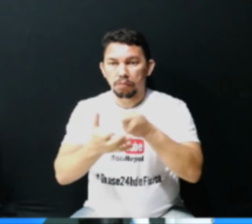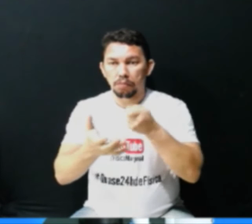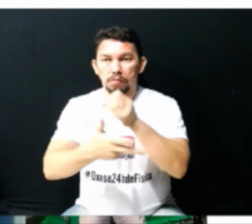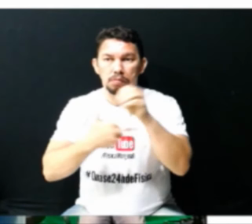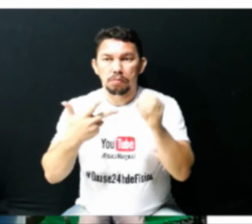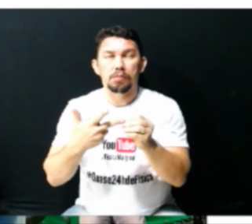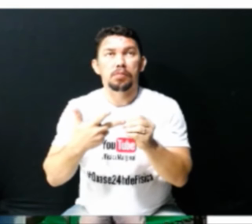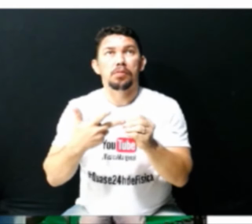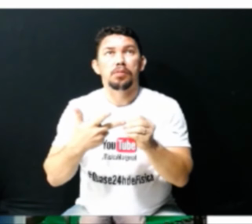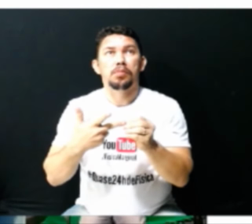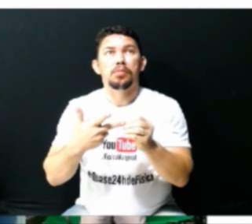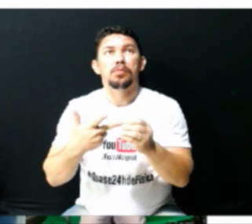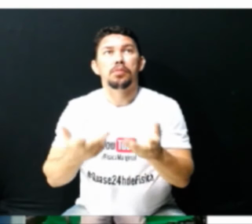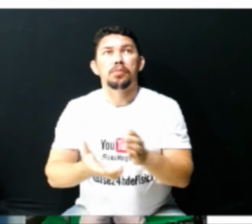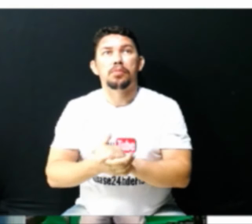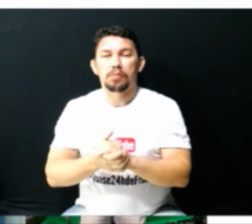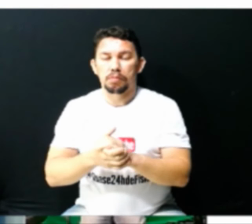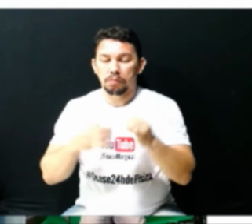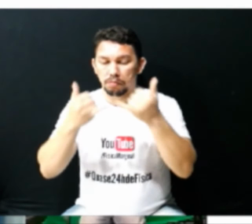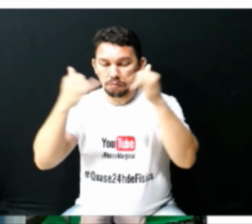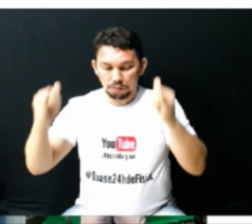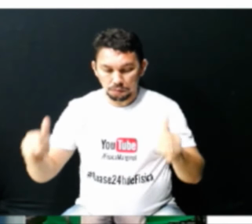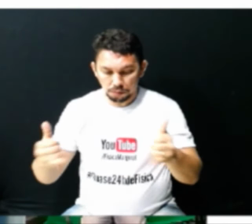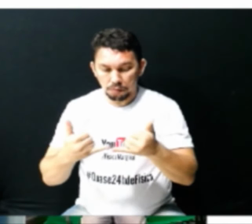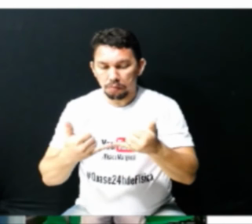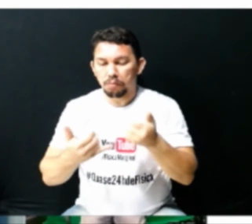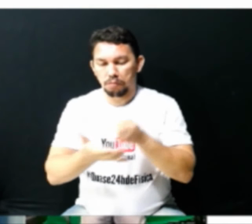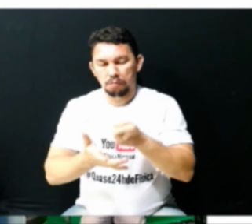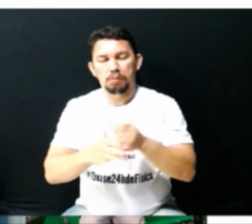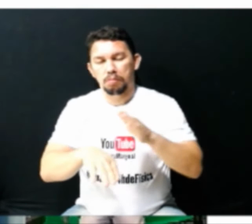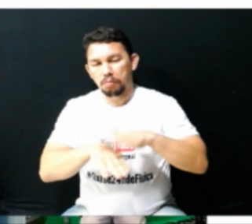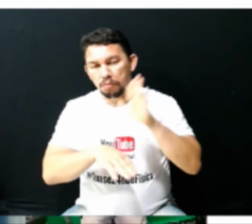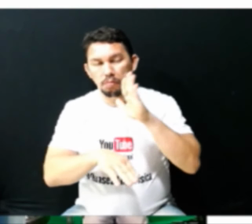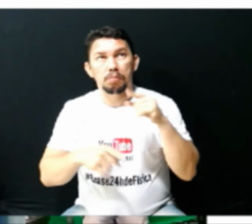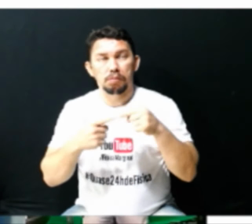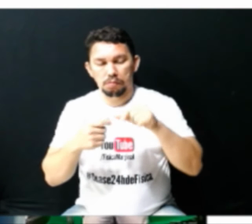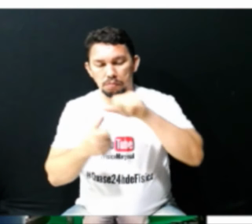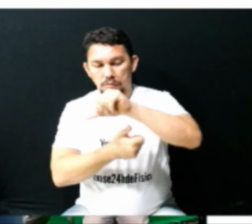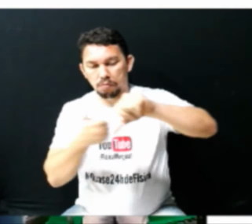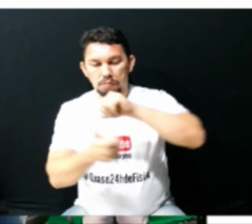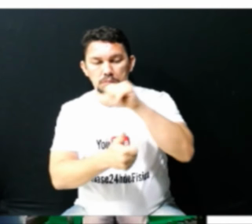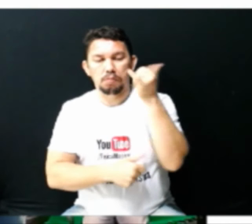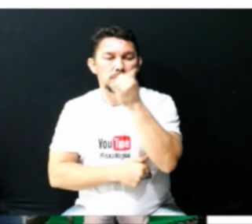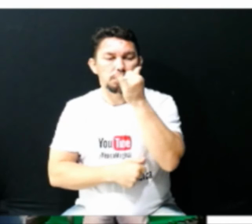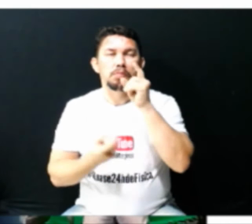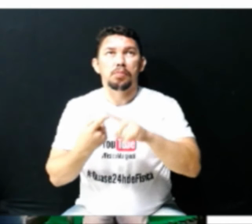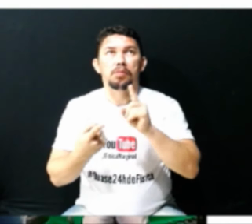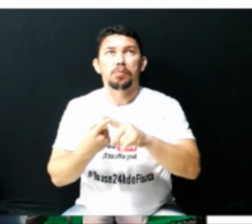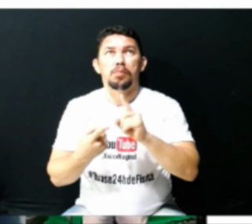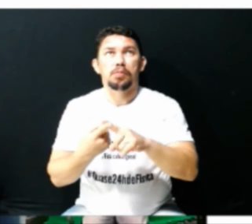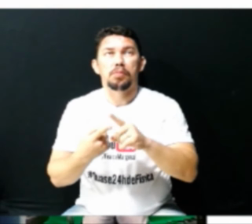tá? Então, circuitos elétricos, muito cobrados. A parte de transformações de energia, praticamente toda